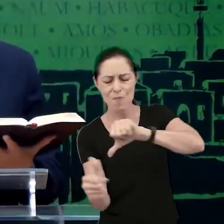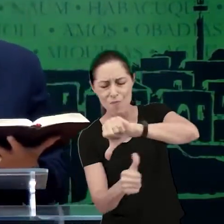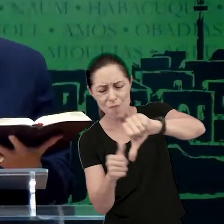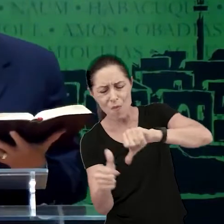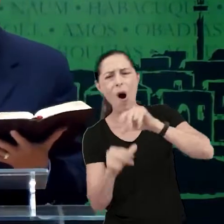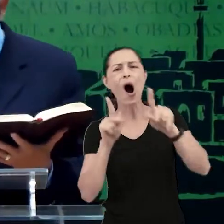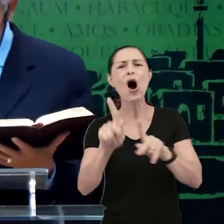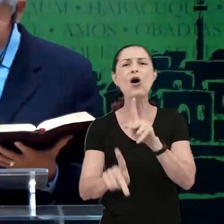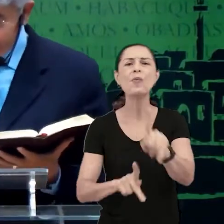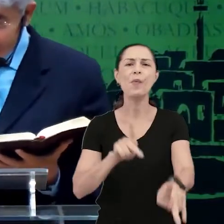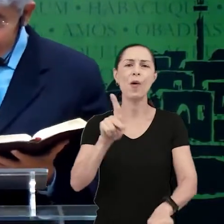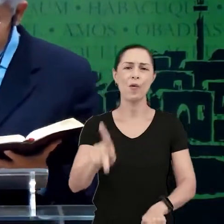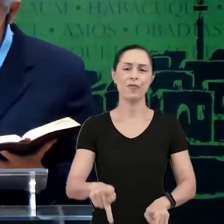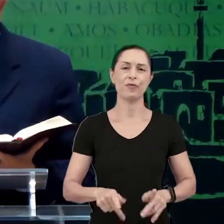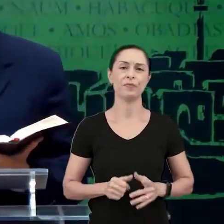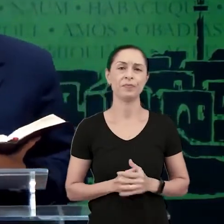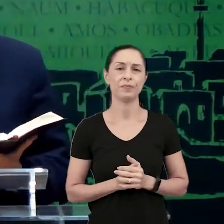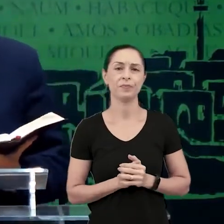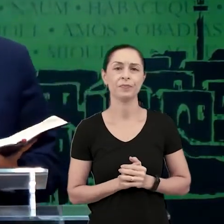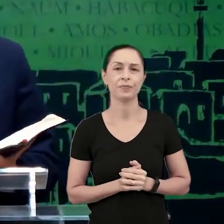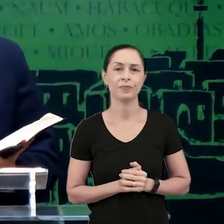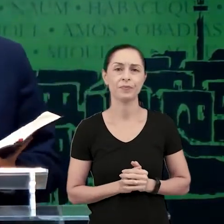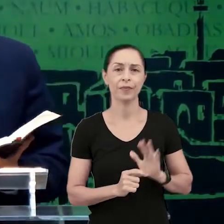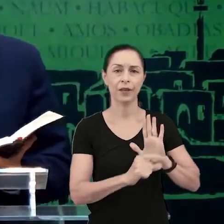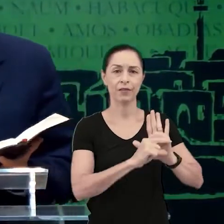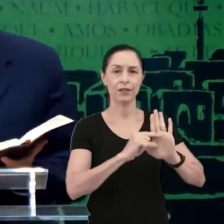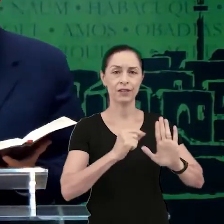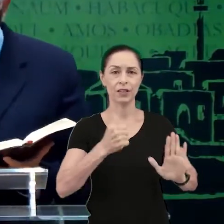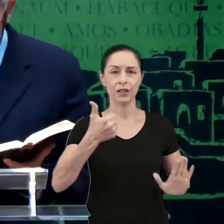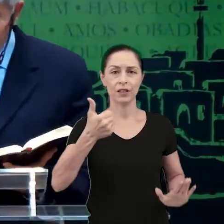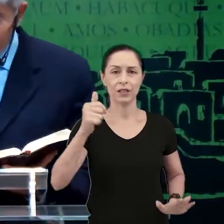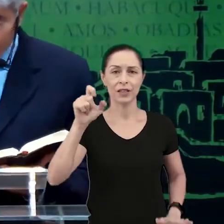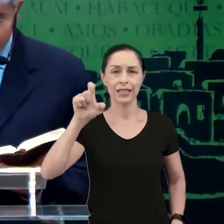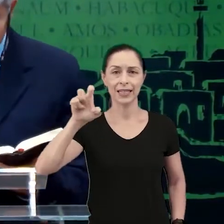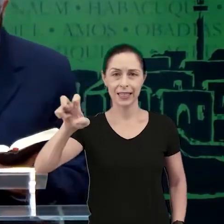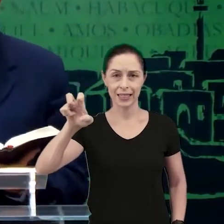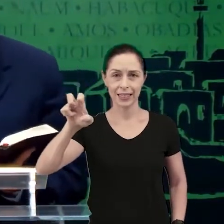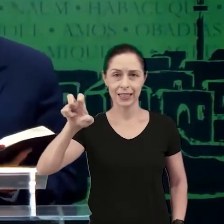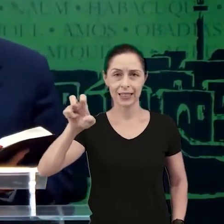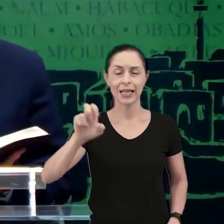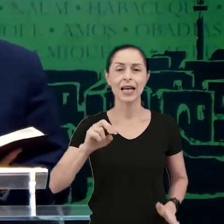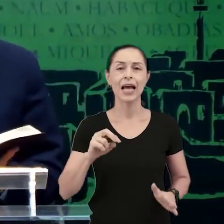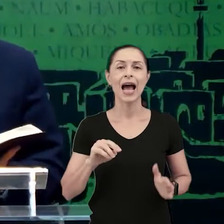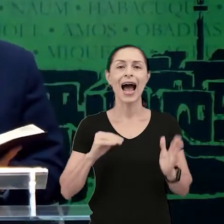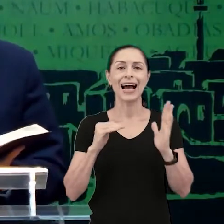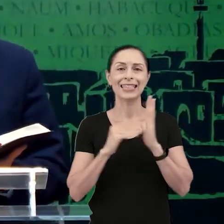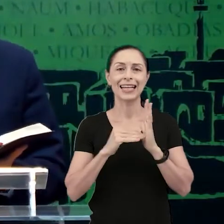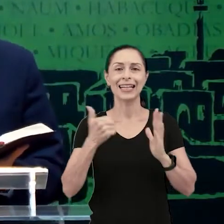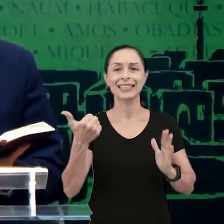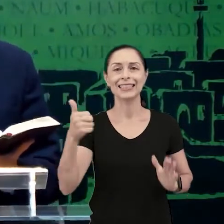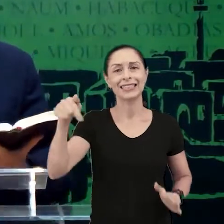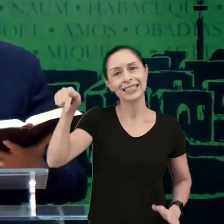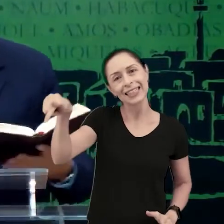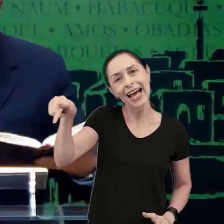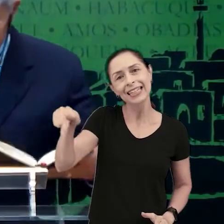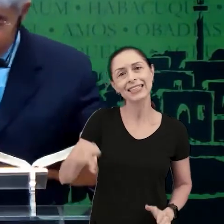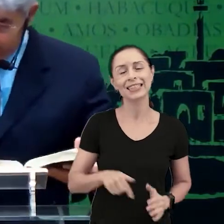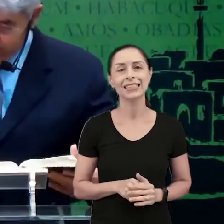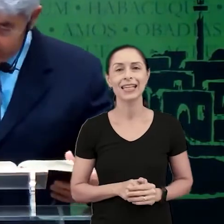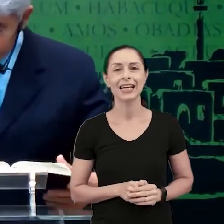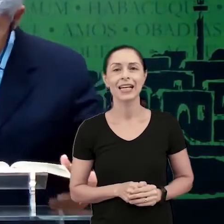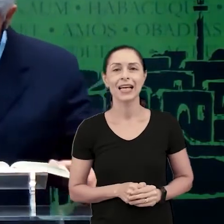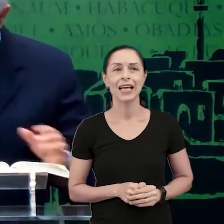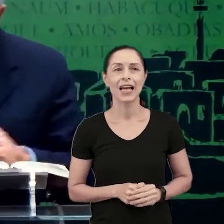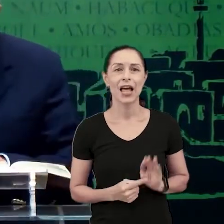ele vai usar outra figura. Versículos 15 a 17, ele vai olhar a Deus como libertador do seu povo. Veja comigo